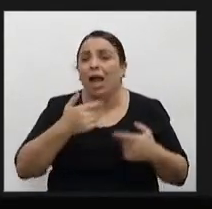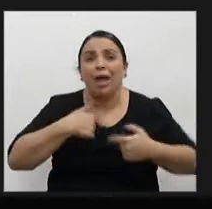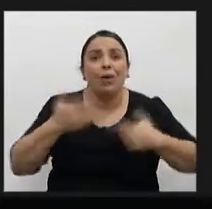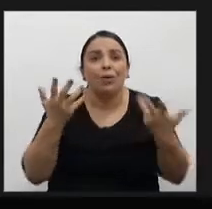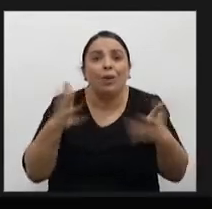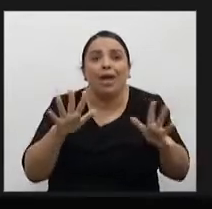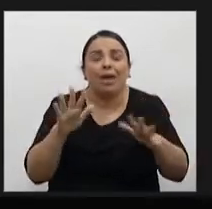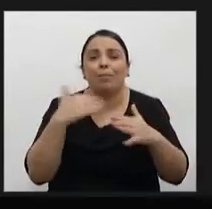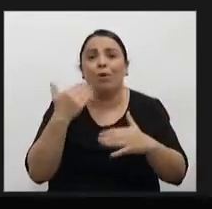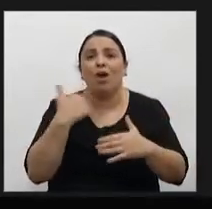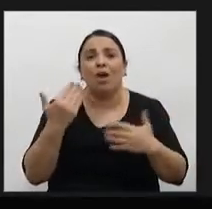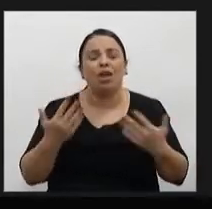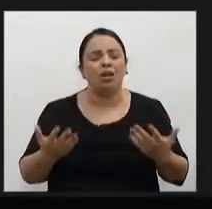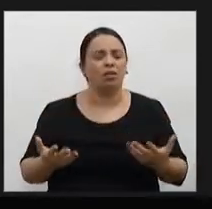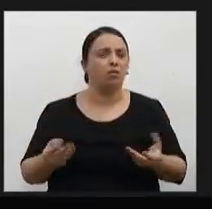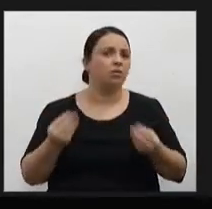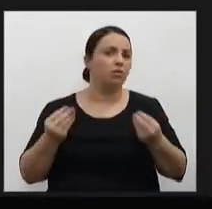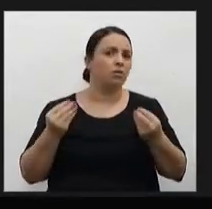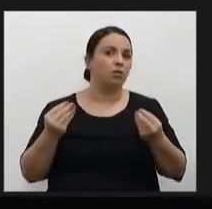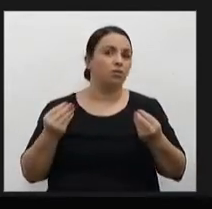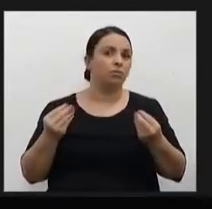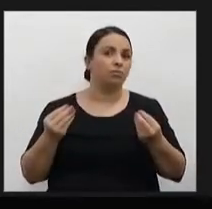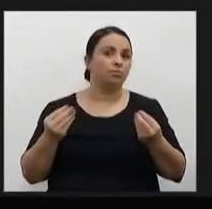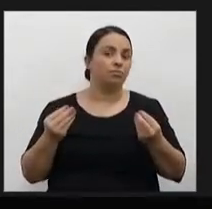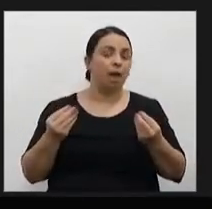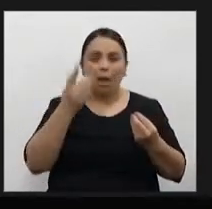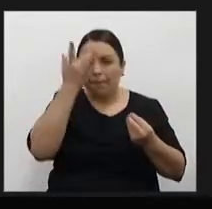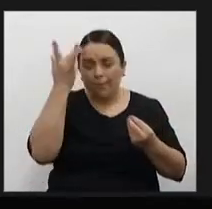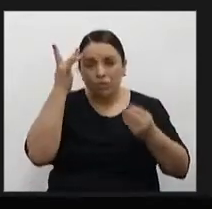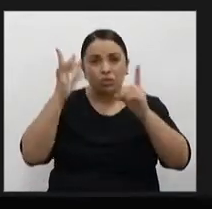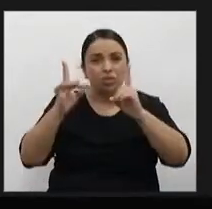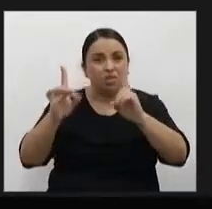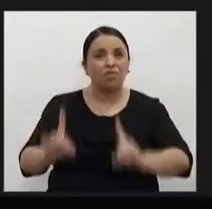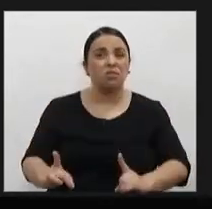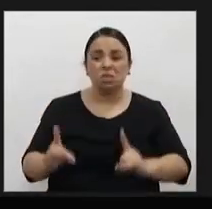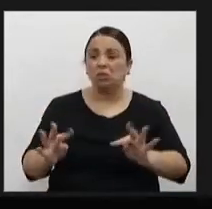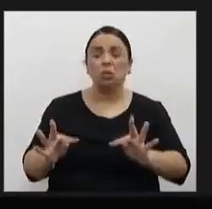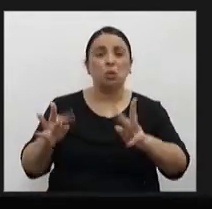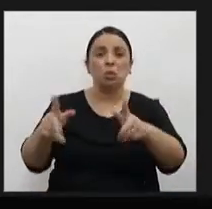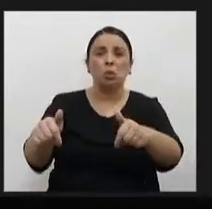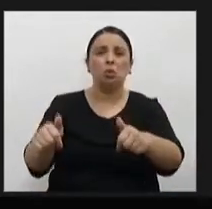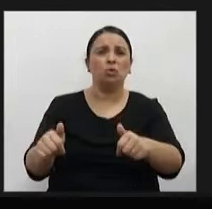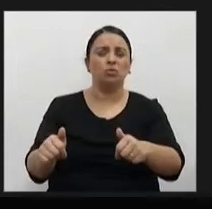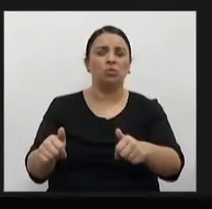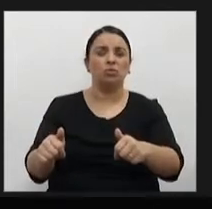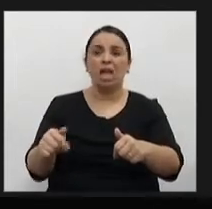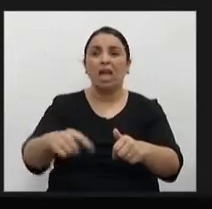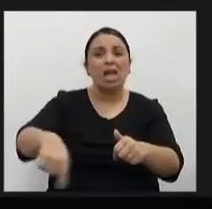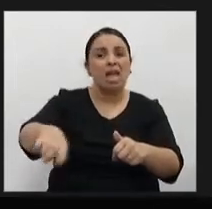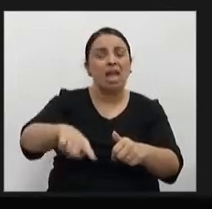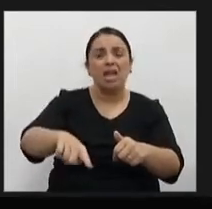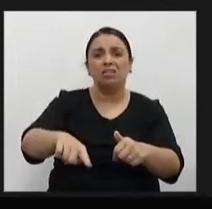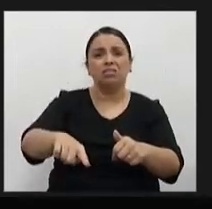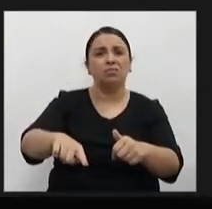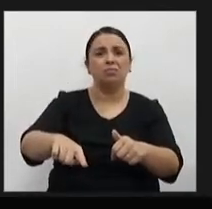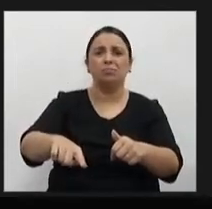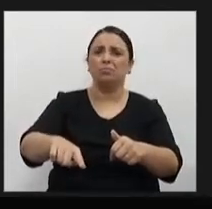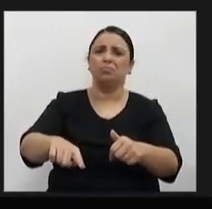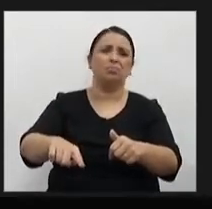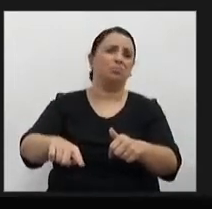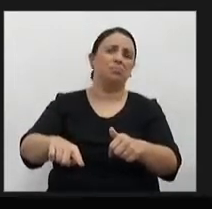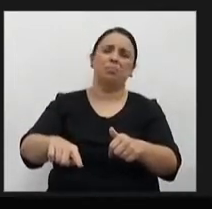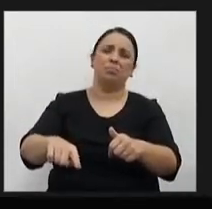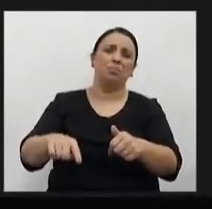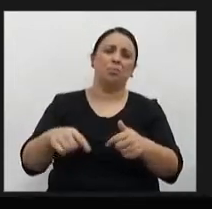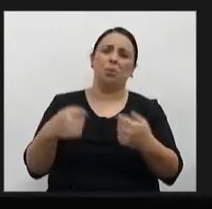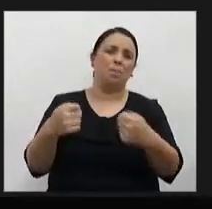de todas as deficiências, elas Não precisavam estar pedindo isso.